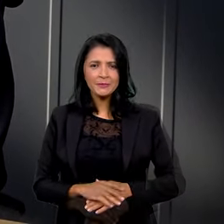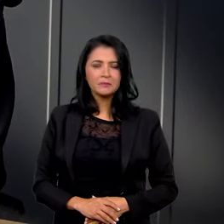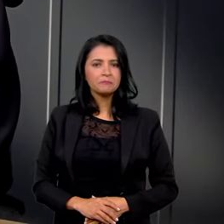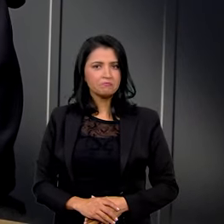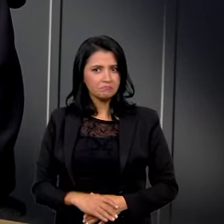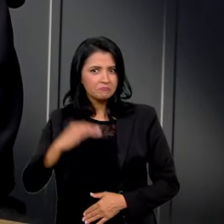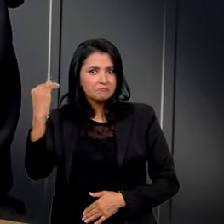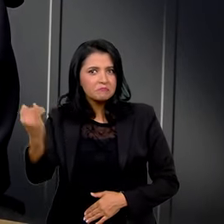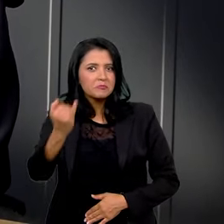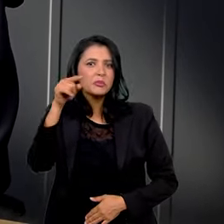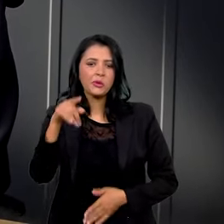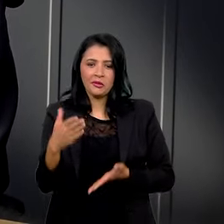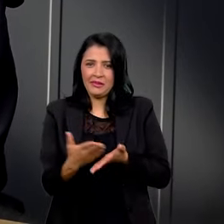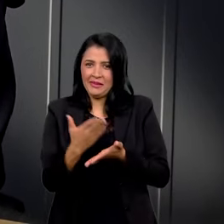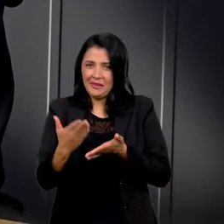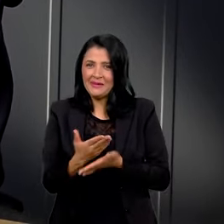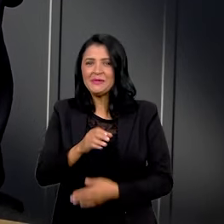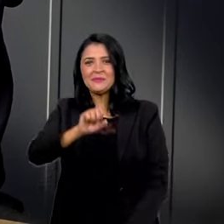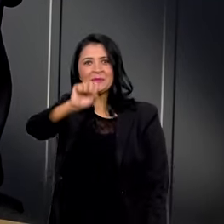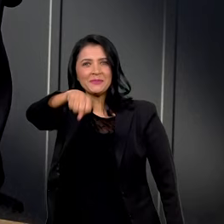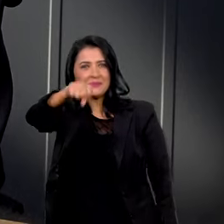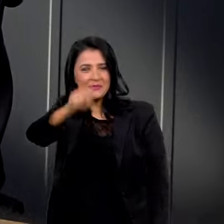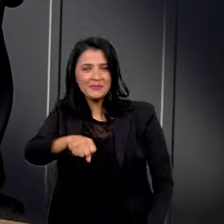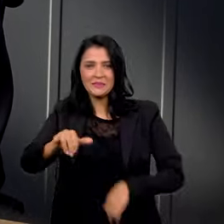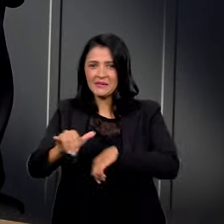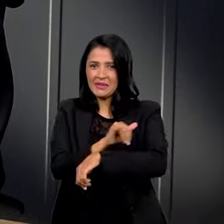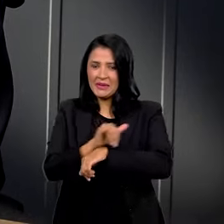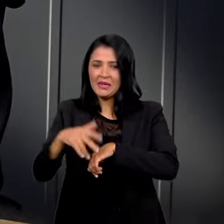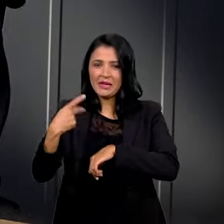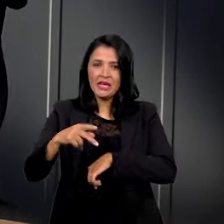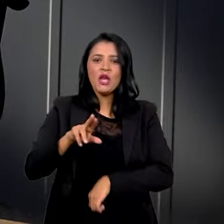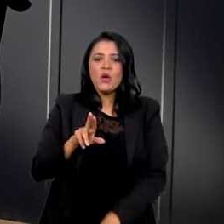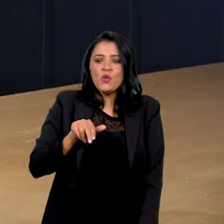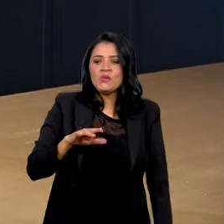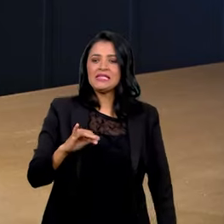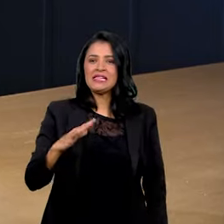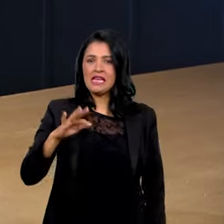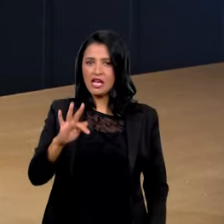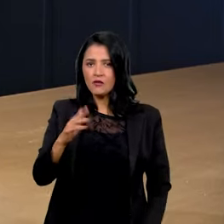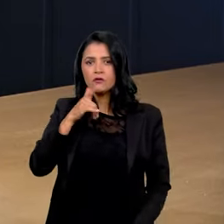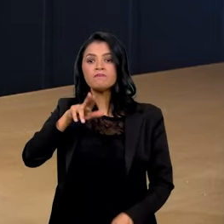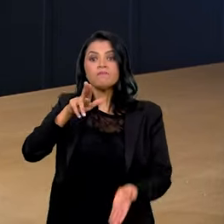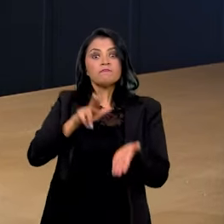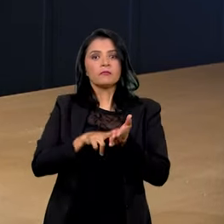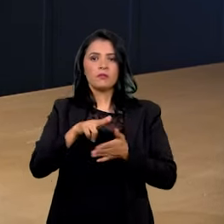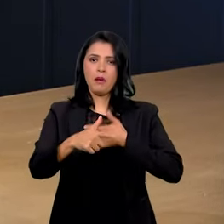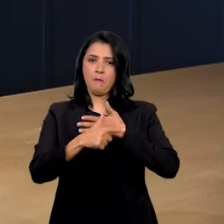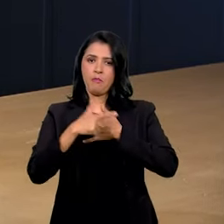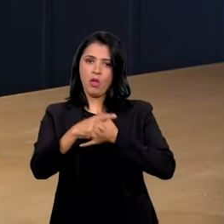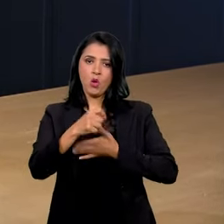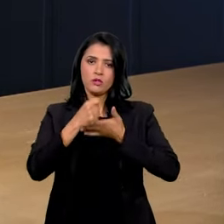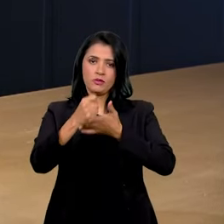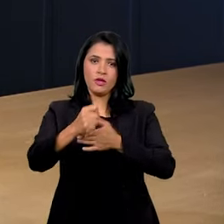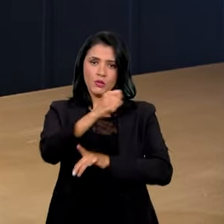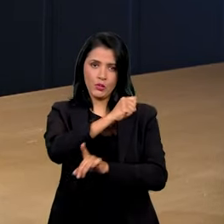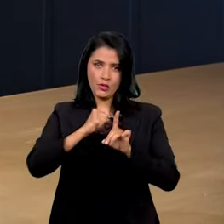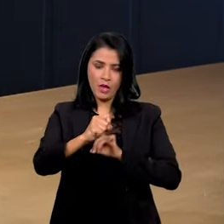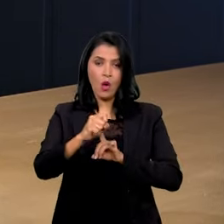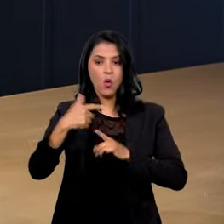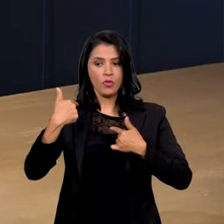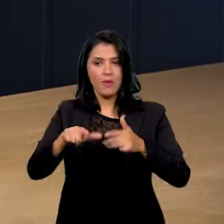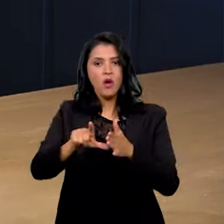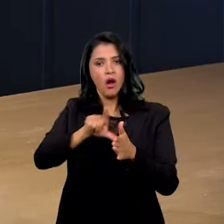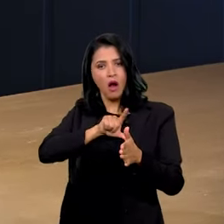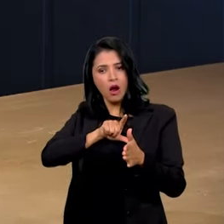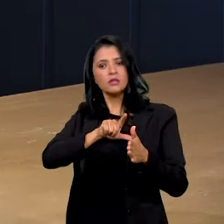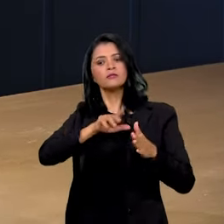atuação antes durante e depois das emergências exato réis quero te agradecer foi muito produtivo o nosso papo